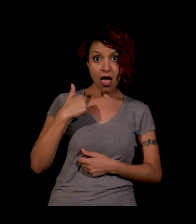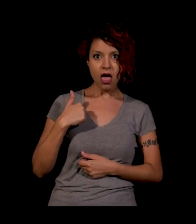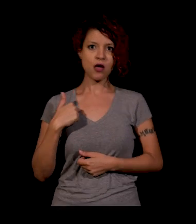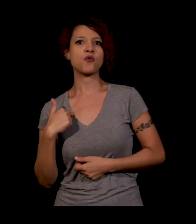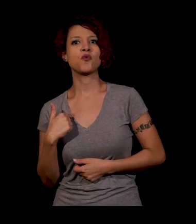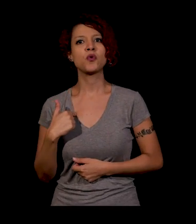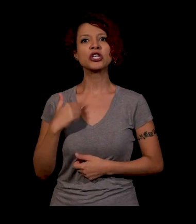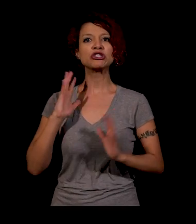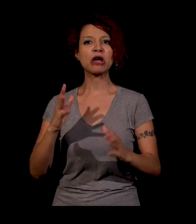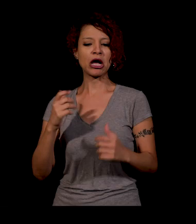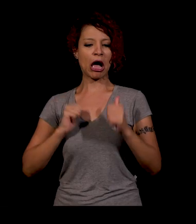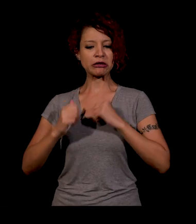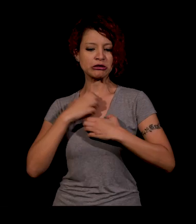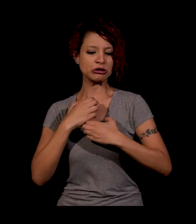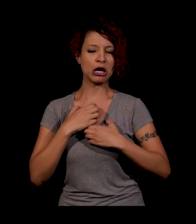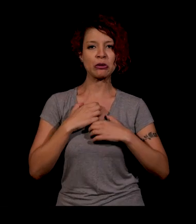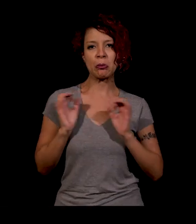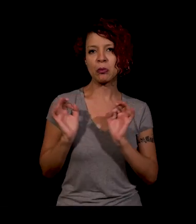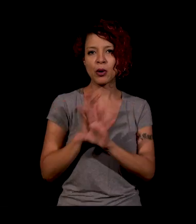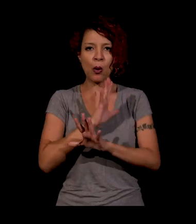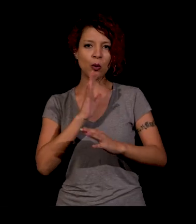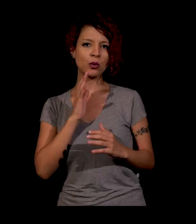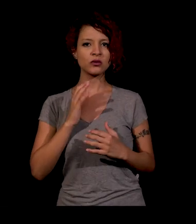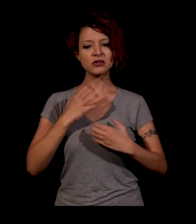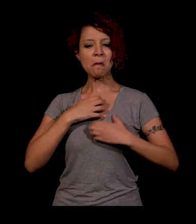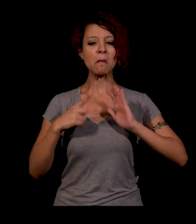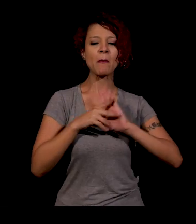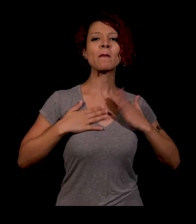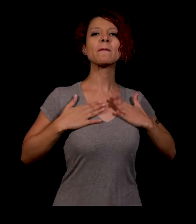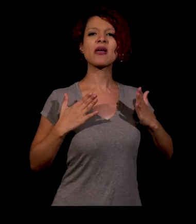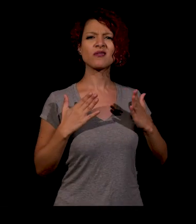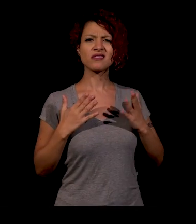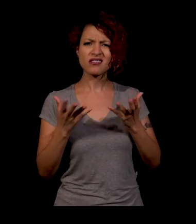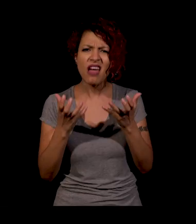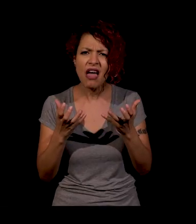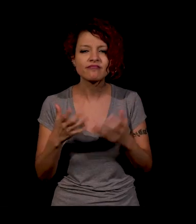eu não acho que eu tenha uma linguagem, uma assinatura. Não sei se eu quero